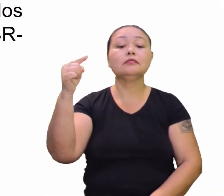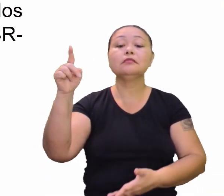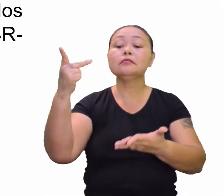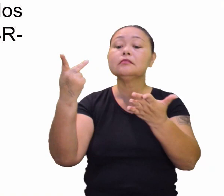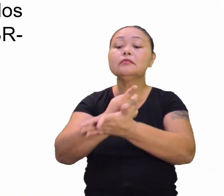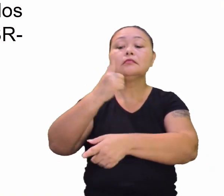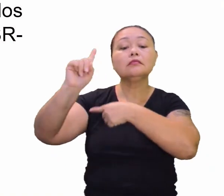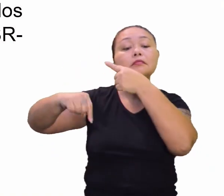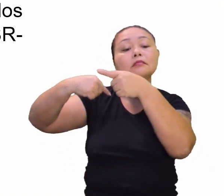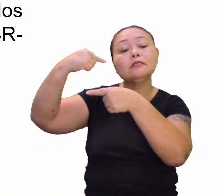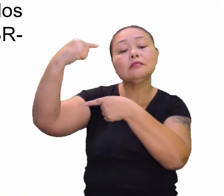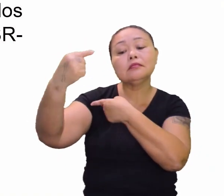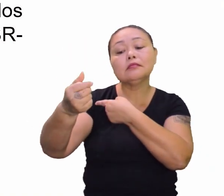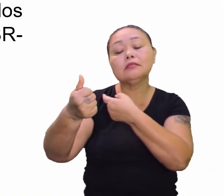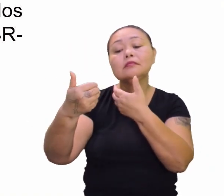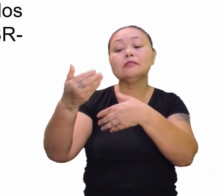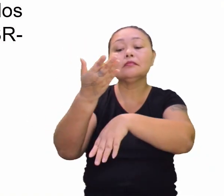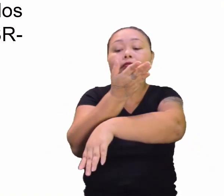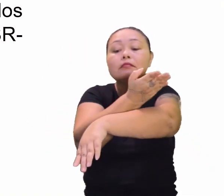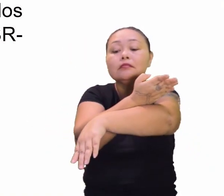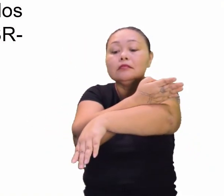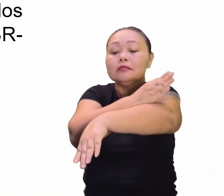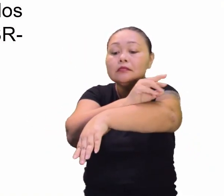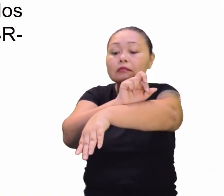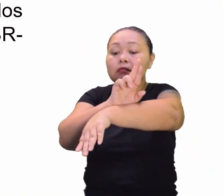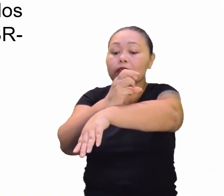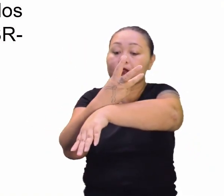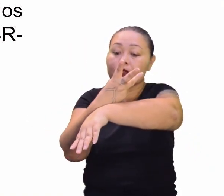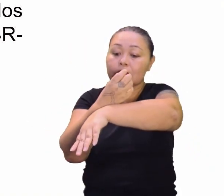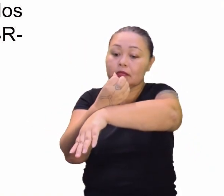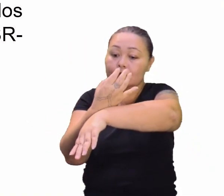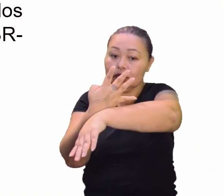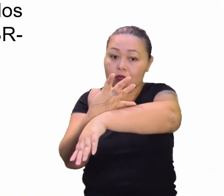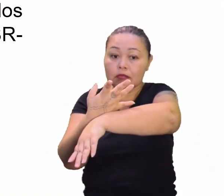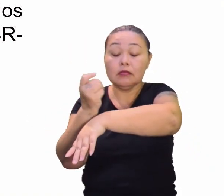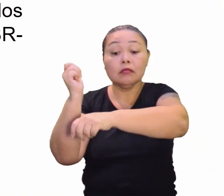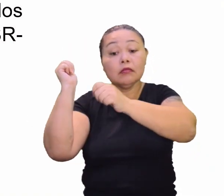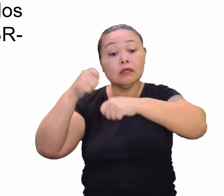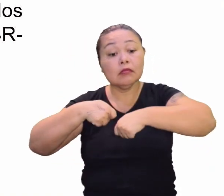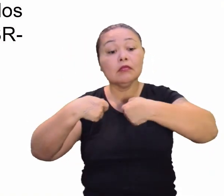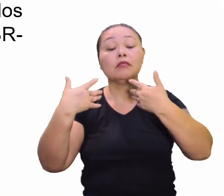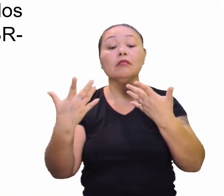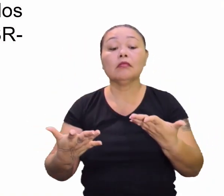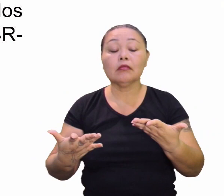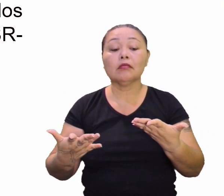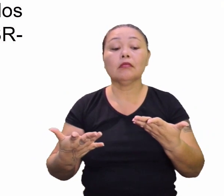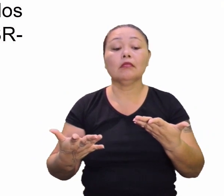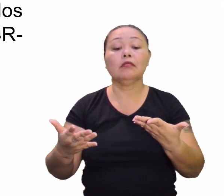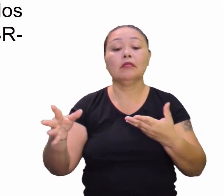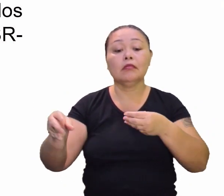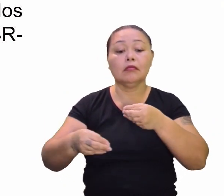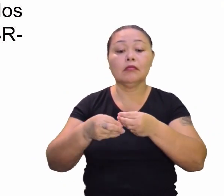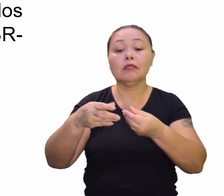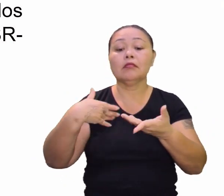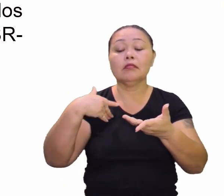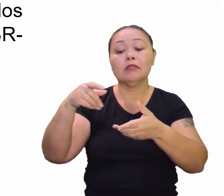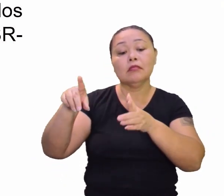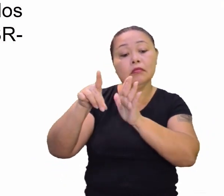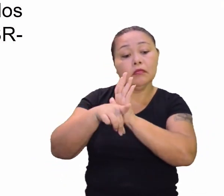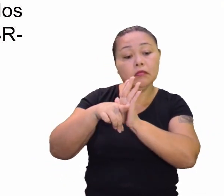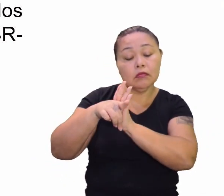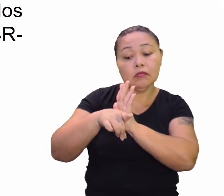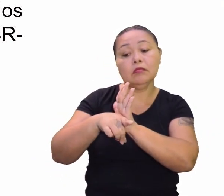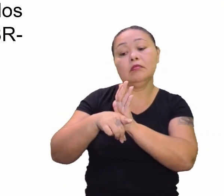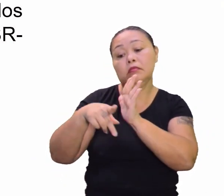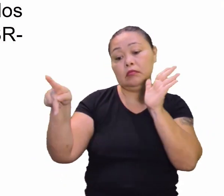as consequências da abertura da BR-364, podemos citar A. O incremento das